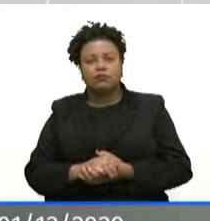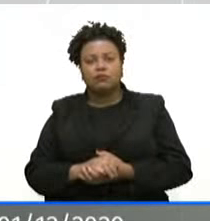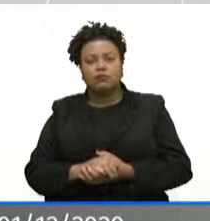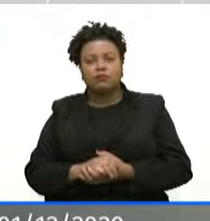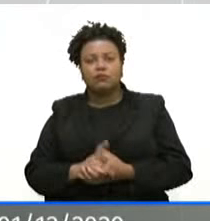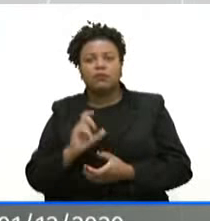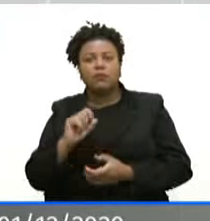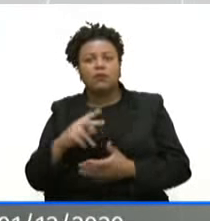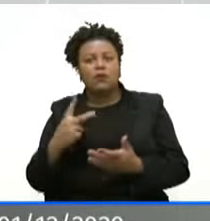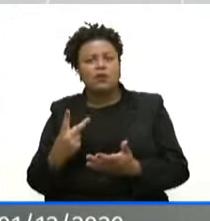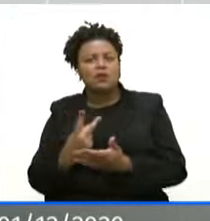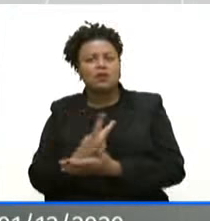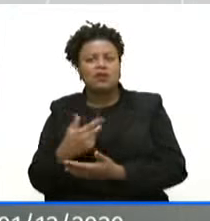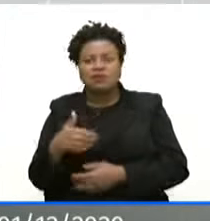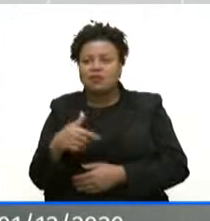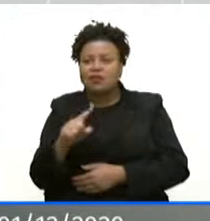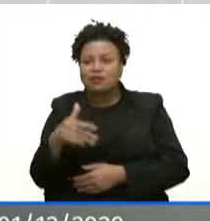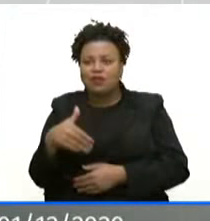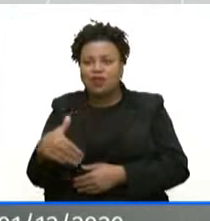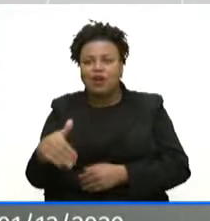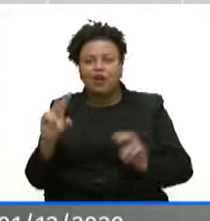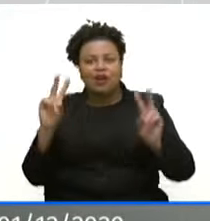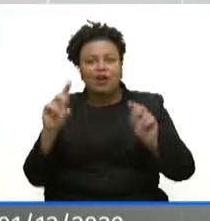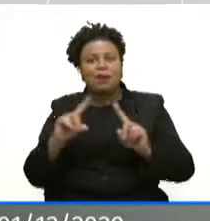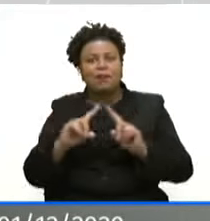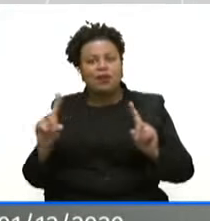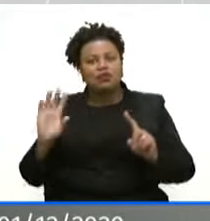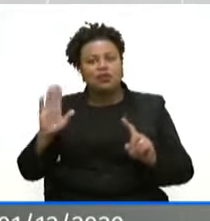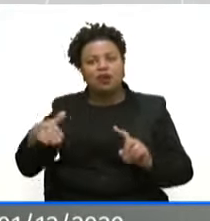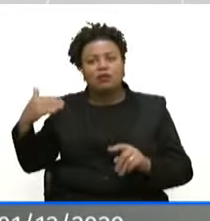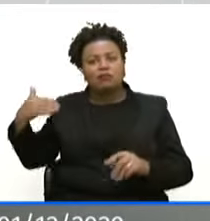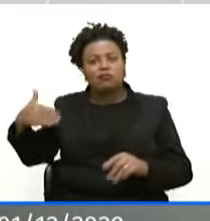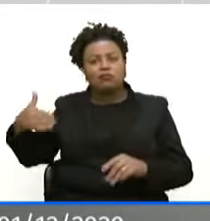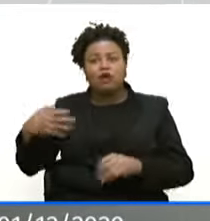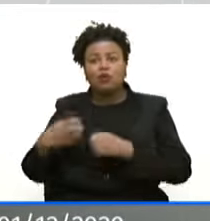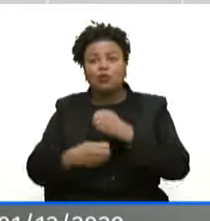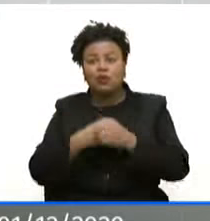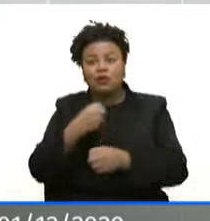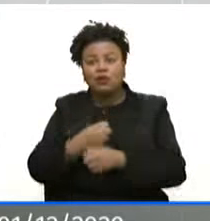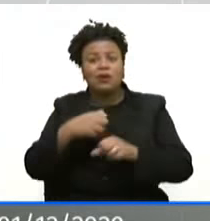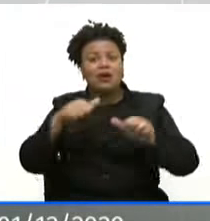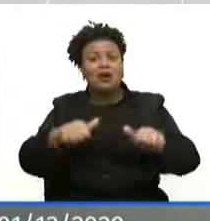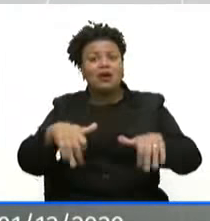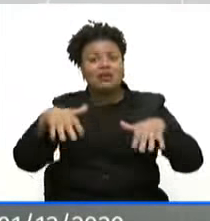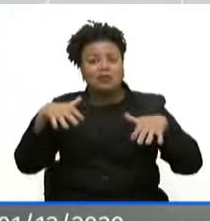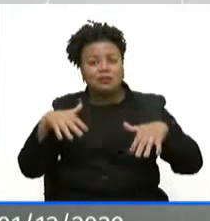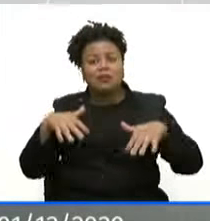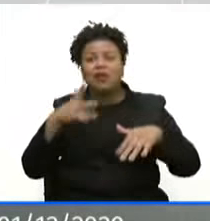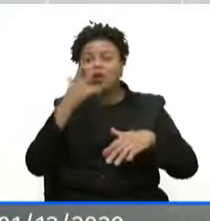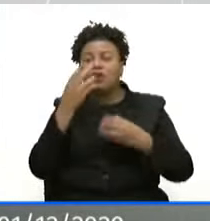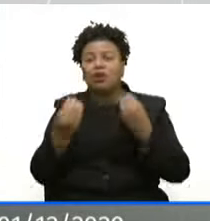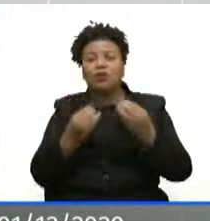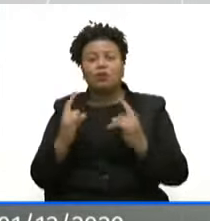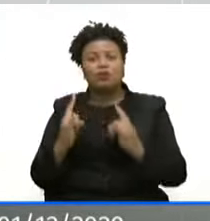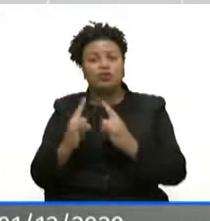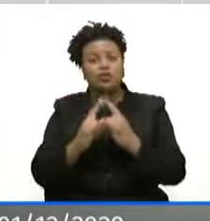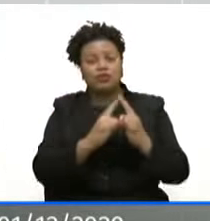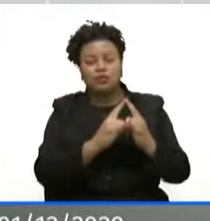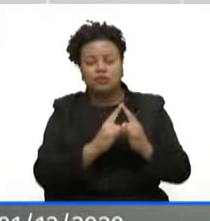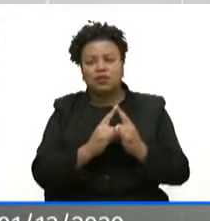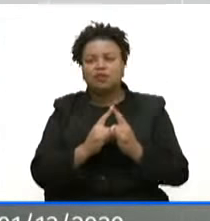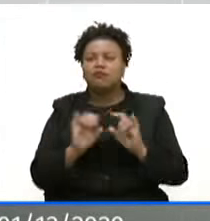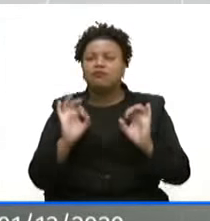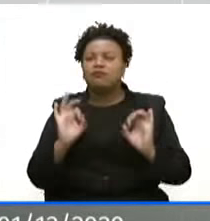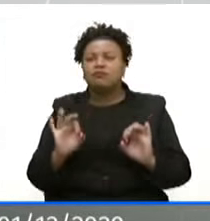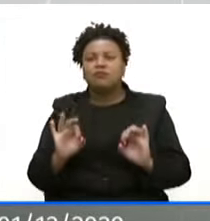ao que acontece, não só agora em relação a esse tema, mas desde o início do ano, a Assembleia Legislativa como instituição é